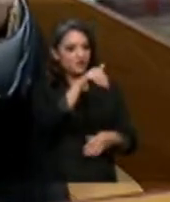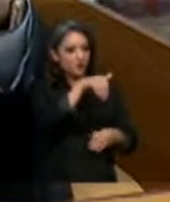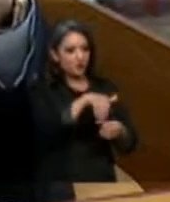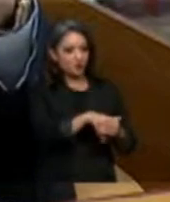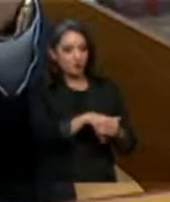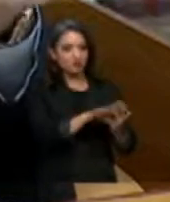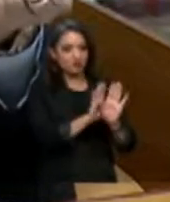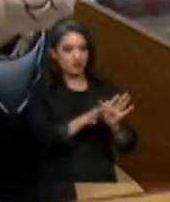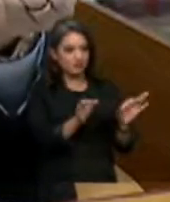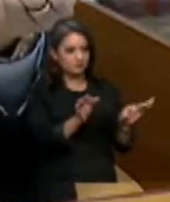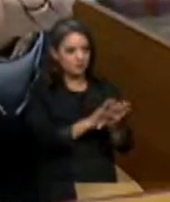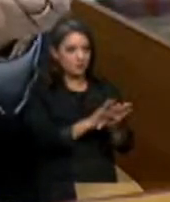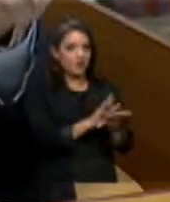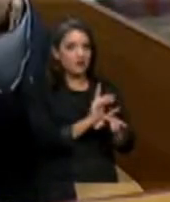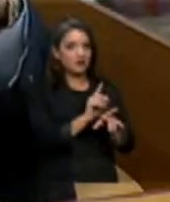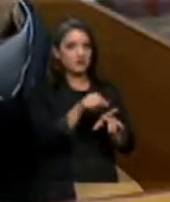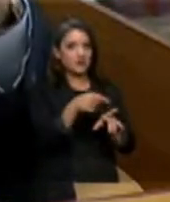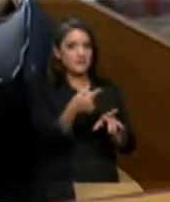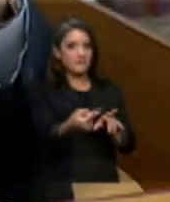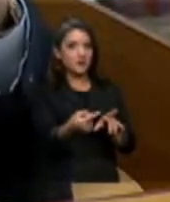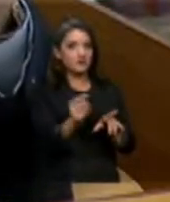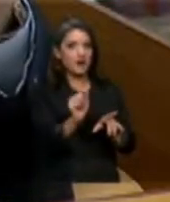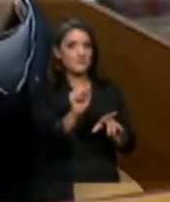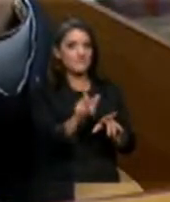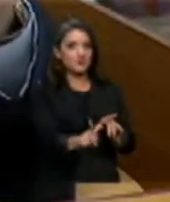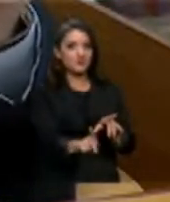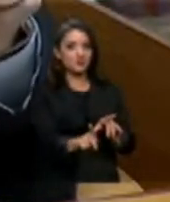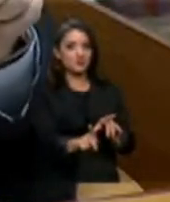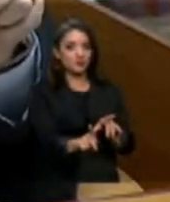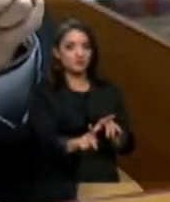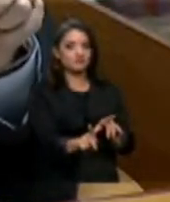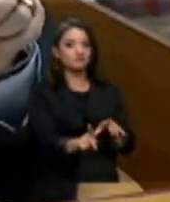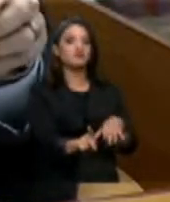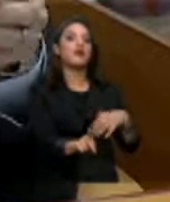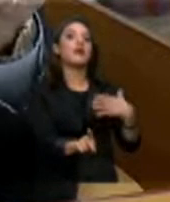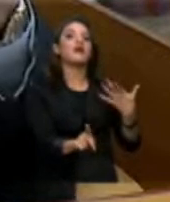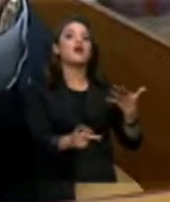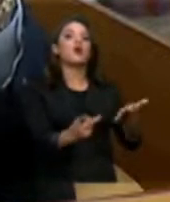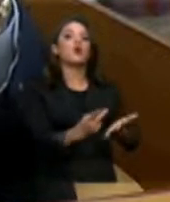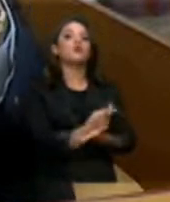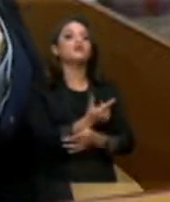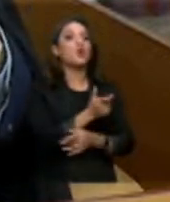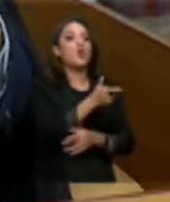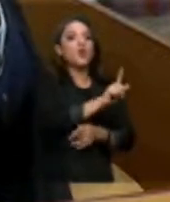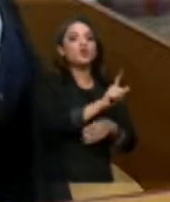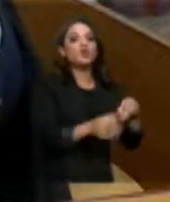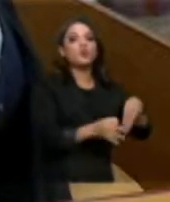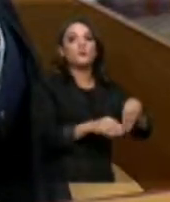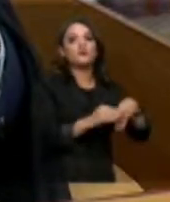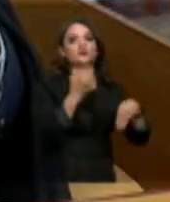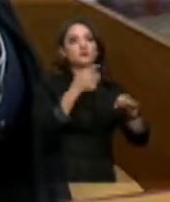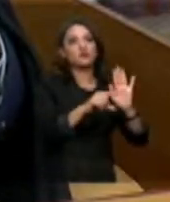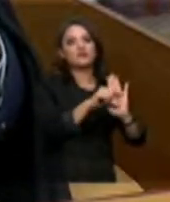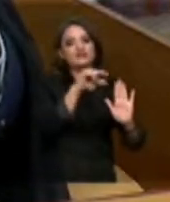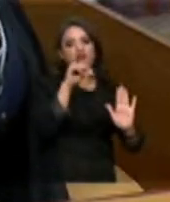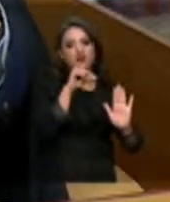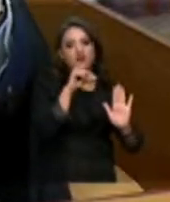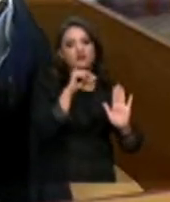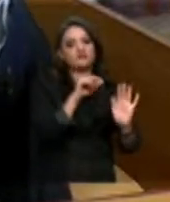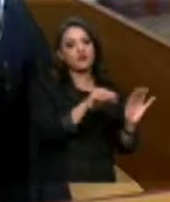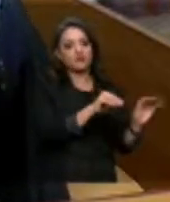supervenientemente se aposentado, havendo pedido de destaque para reinício do julgamento em plenário